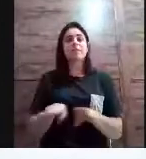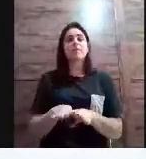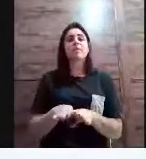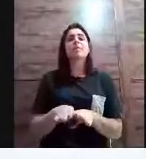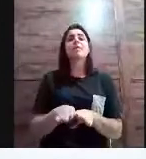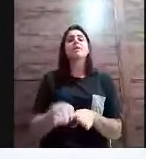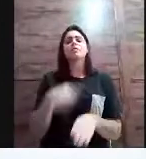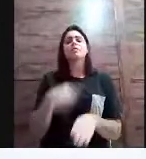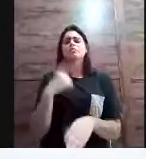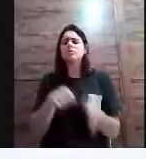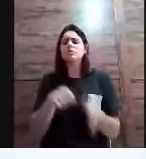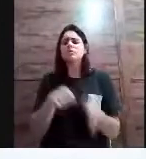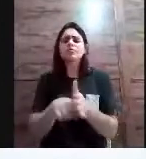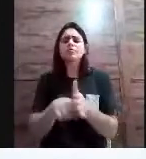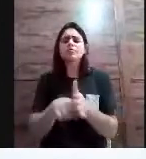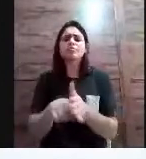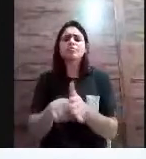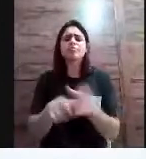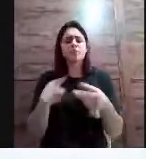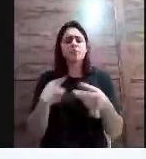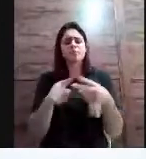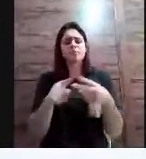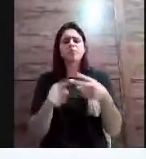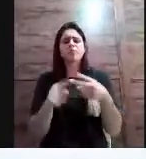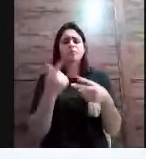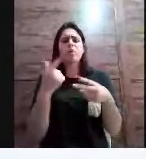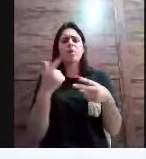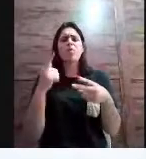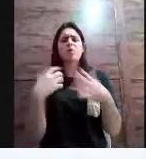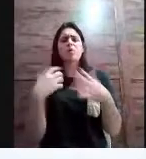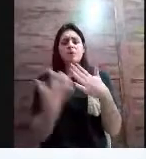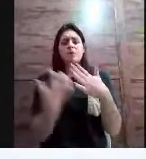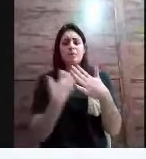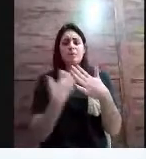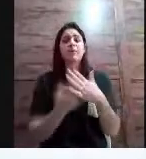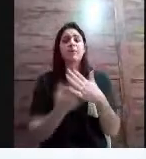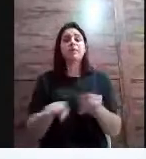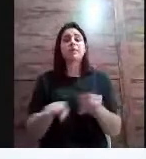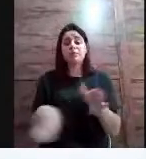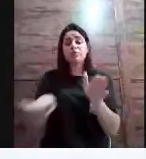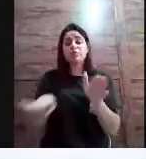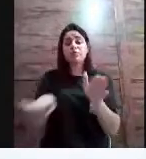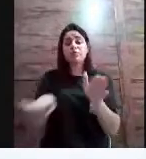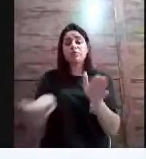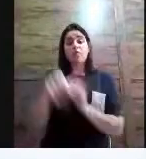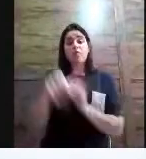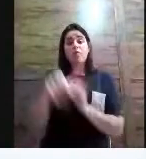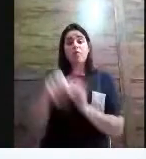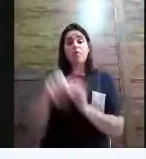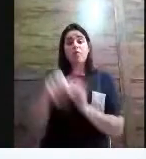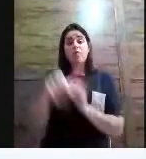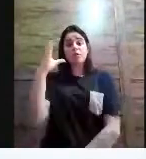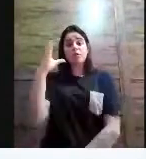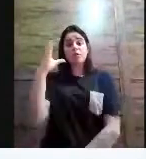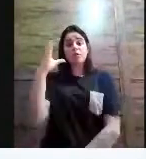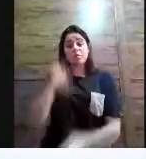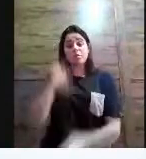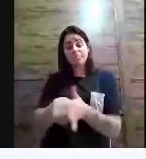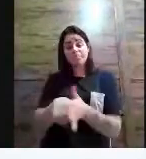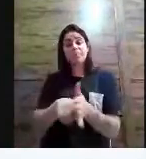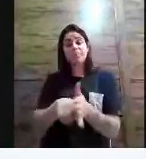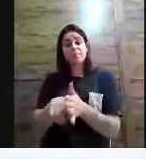a vacina em um outro laboratório chamado Janssen, que pertence à Johnson & Johnson, que também